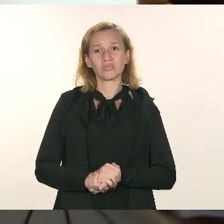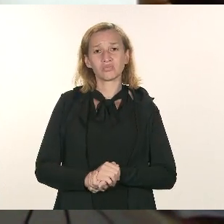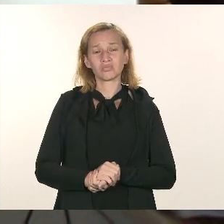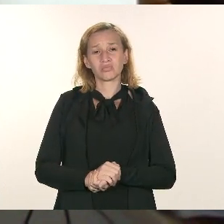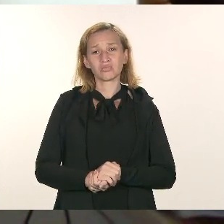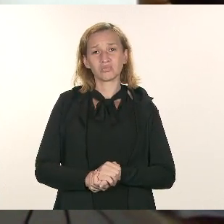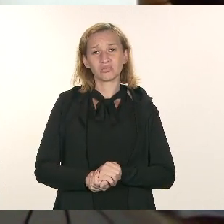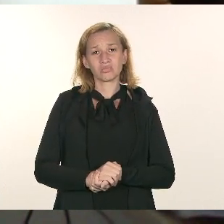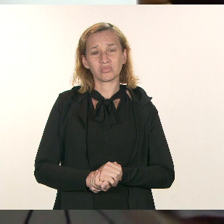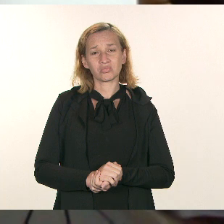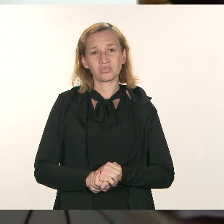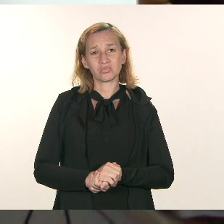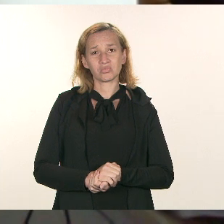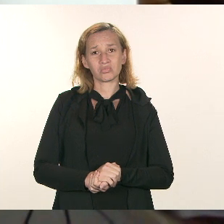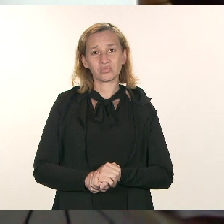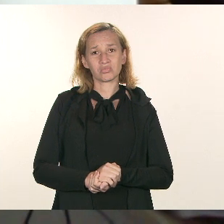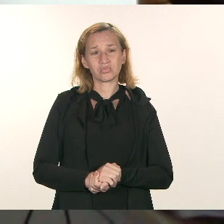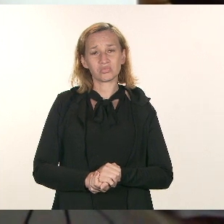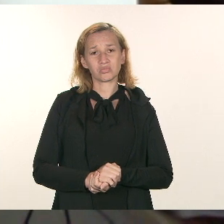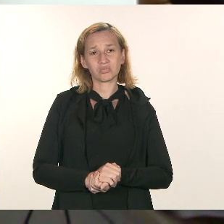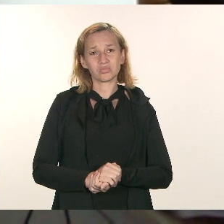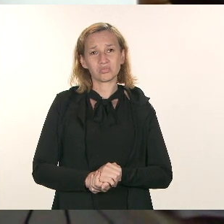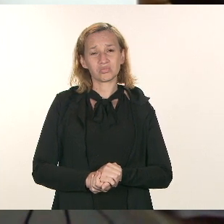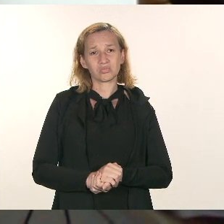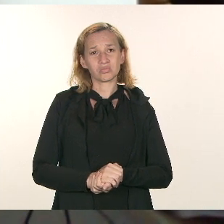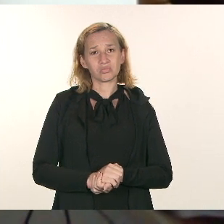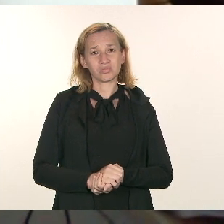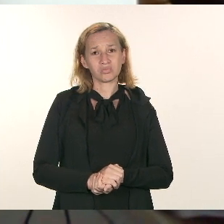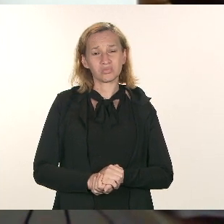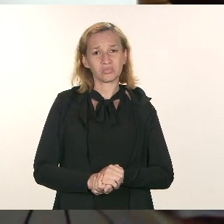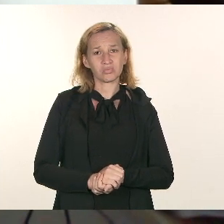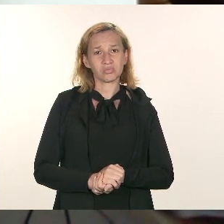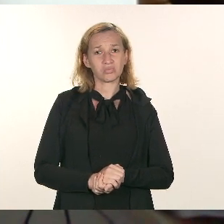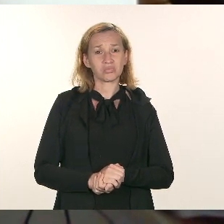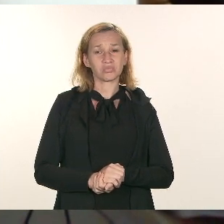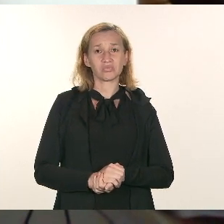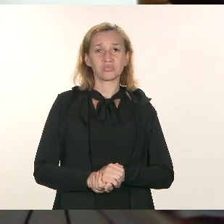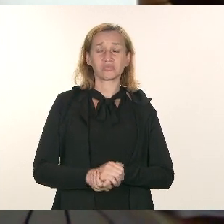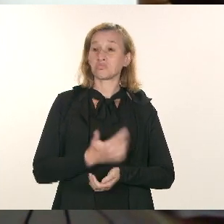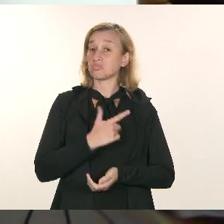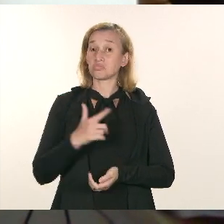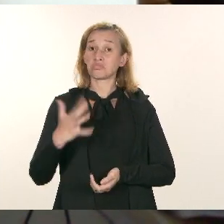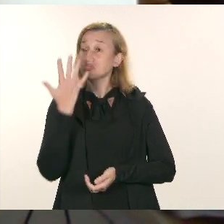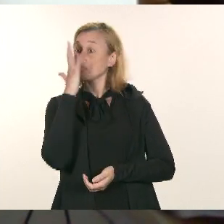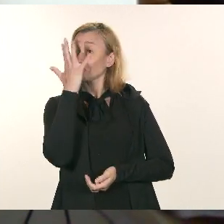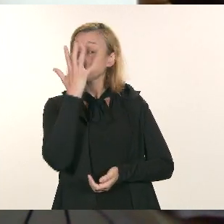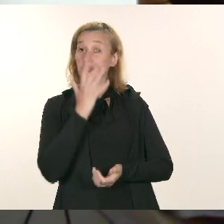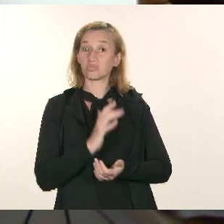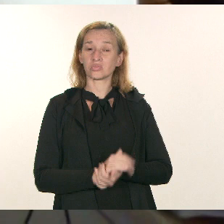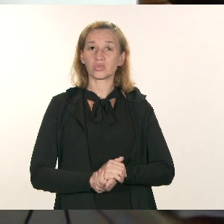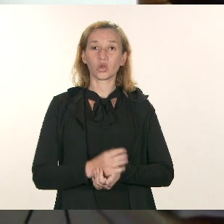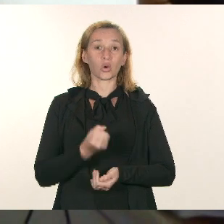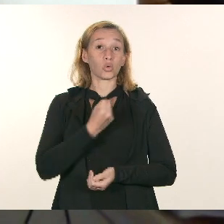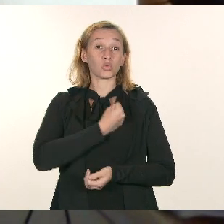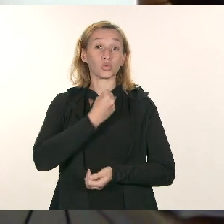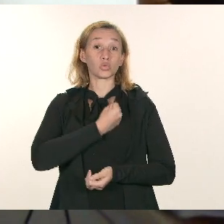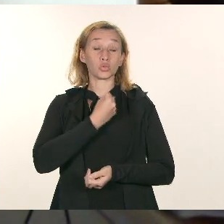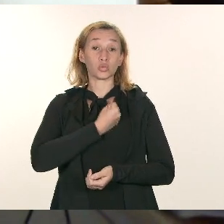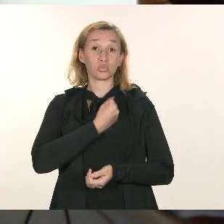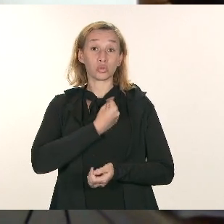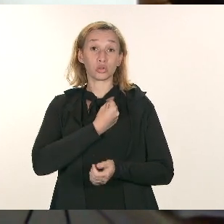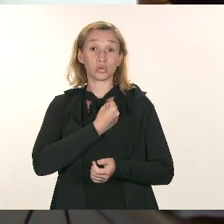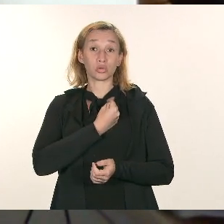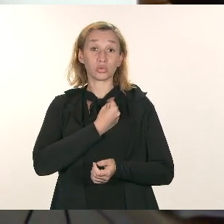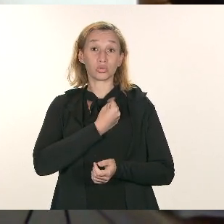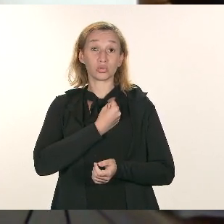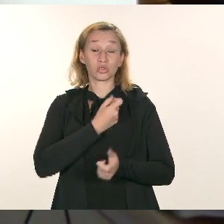que, a despeito de não ter carnaval, as aglomerações aconteceram